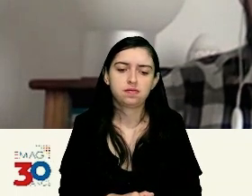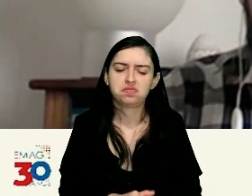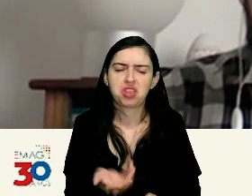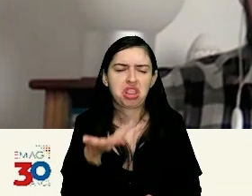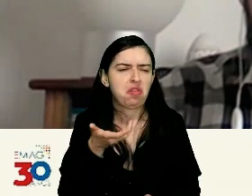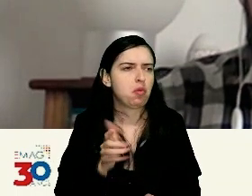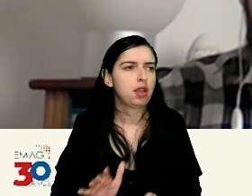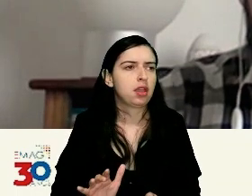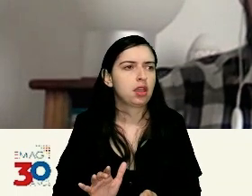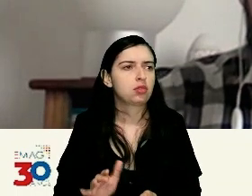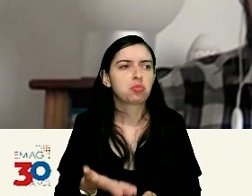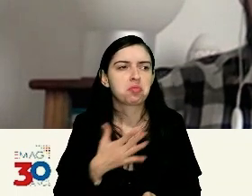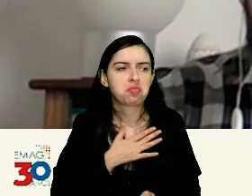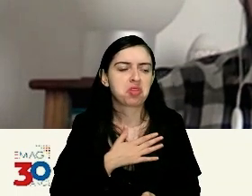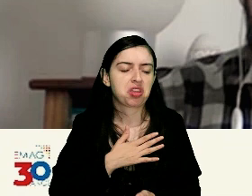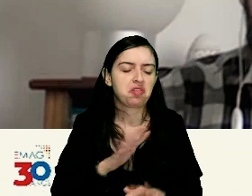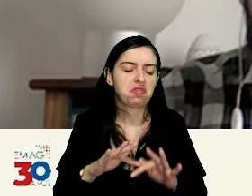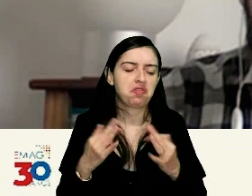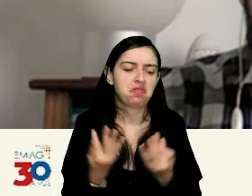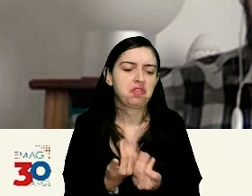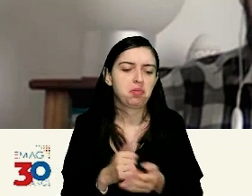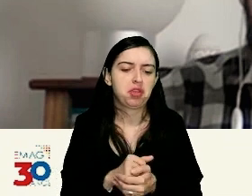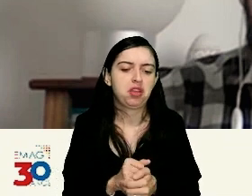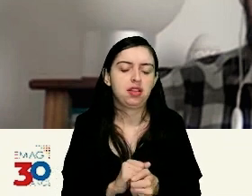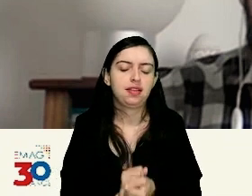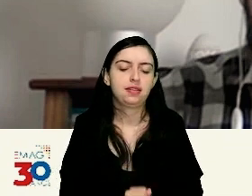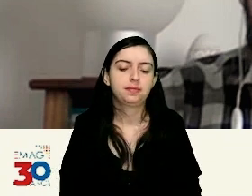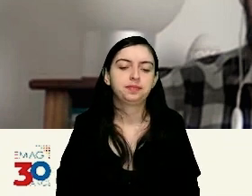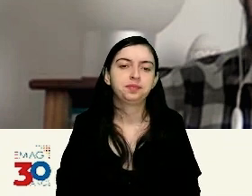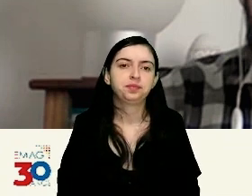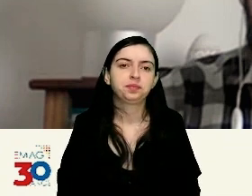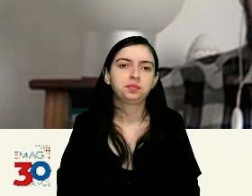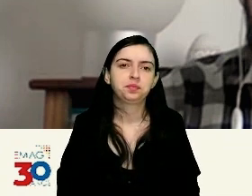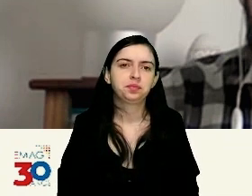não quero... eu quero